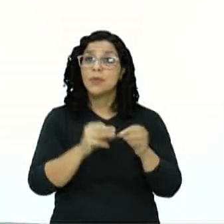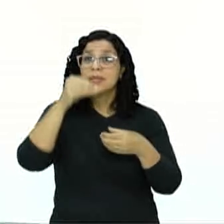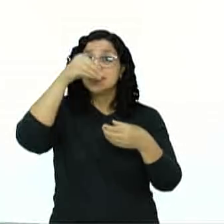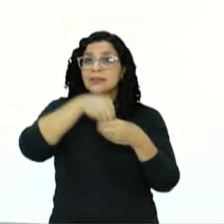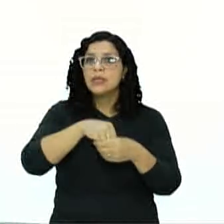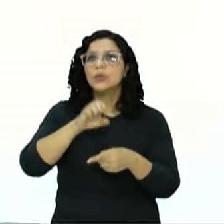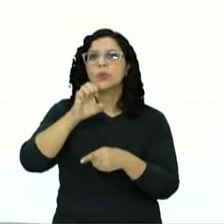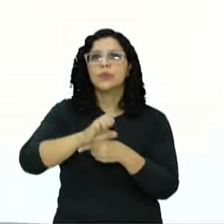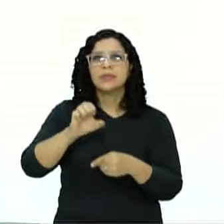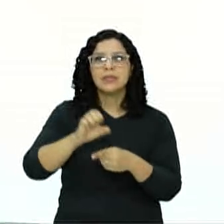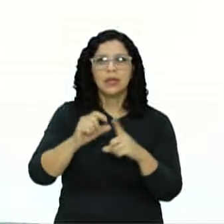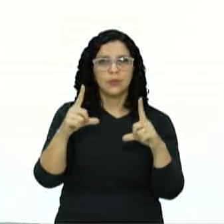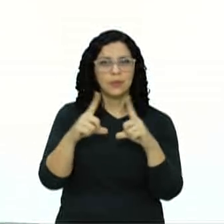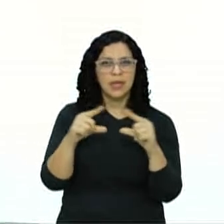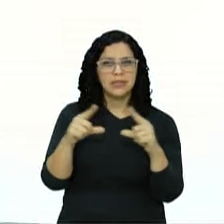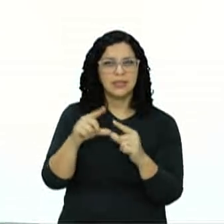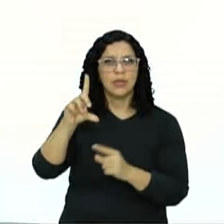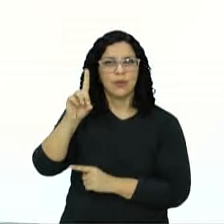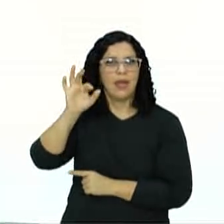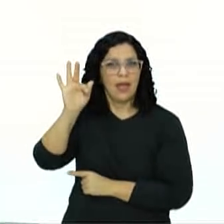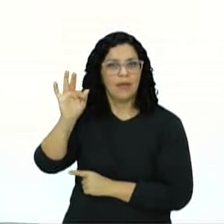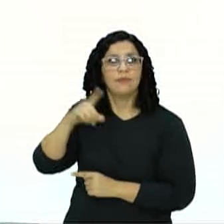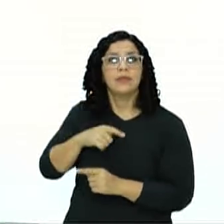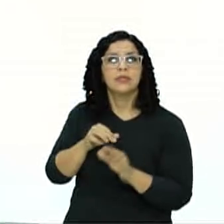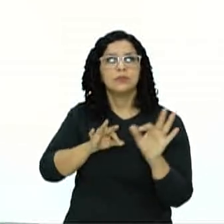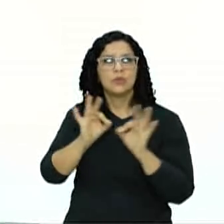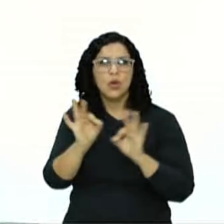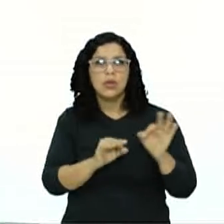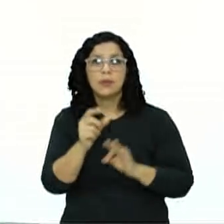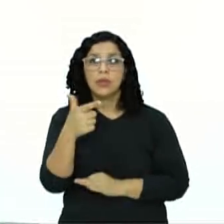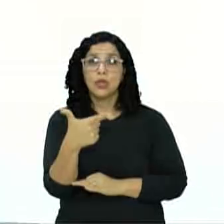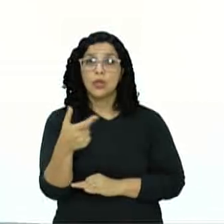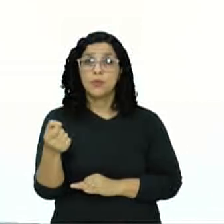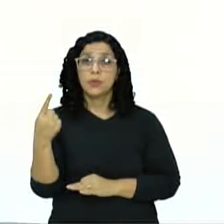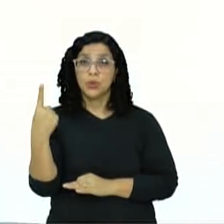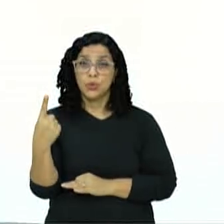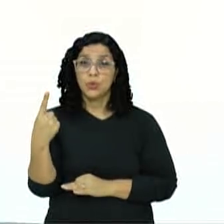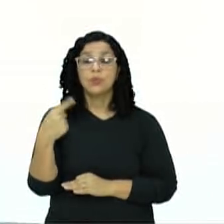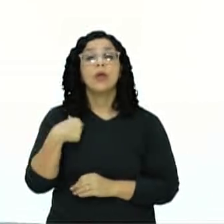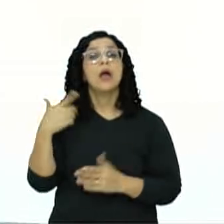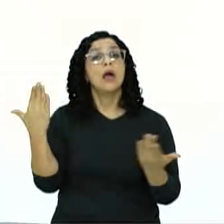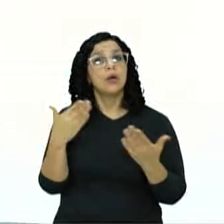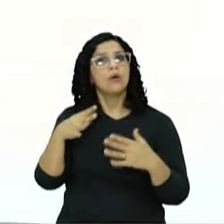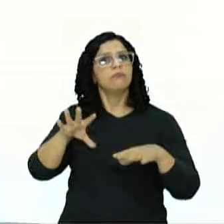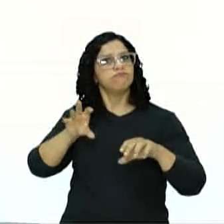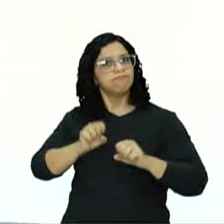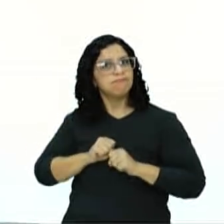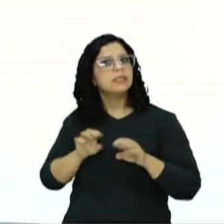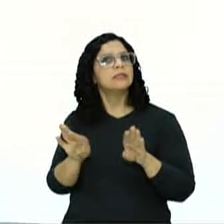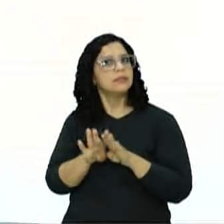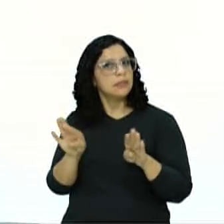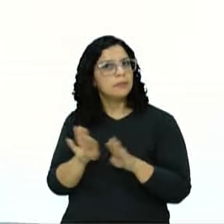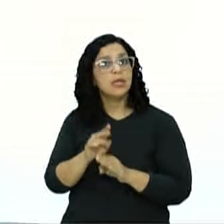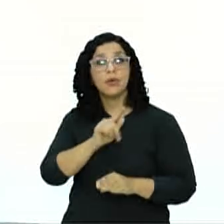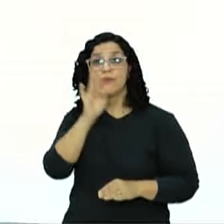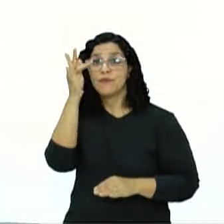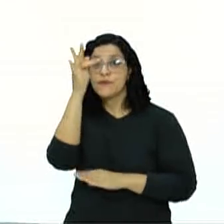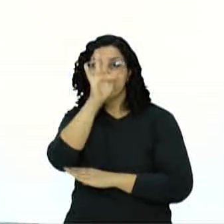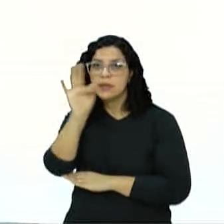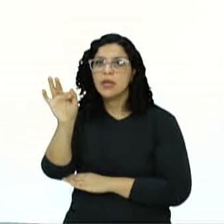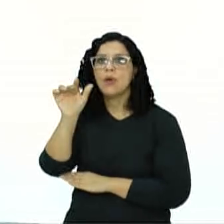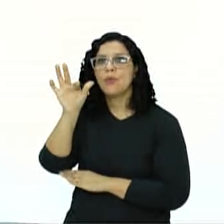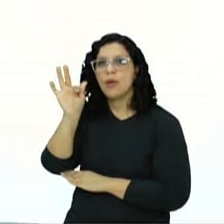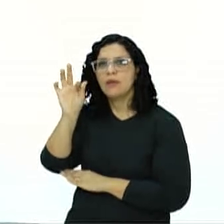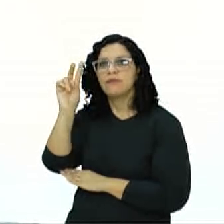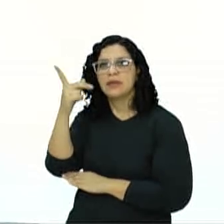Distrito Federal. Esse programa, em 2001, foi adotado pelo governo federal, pelo governo